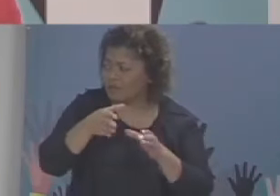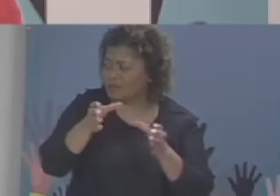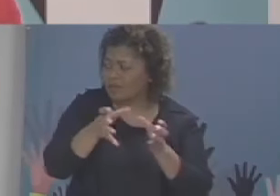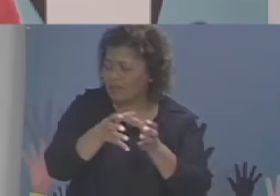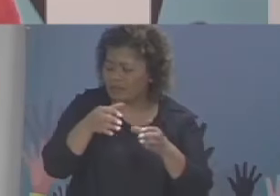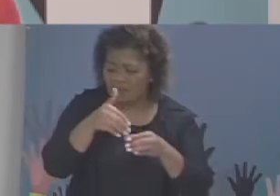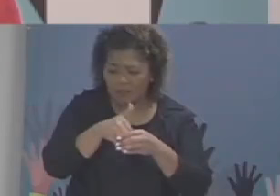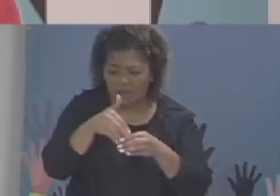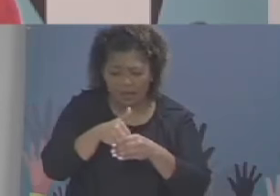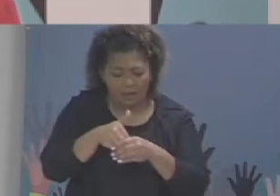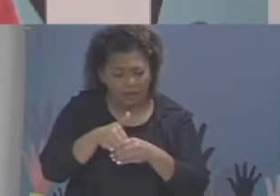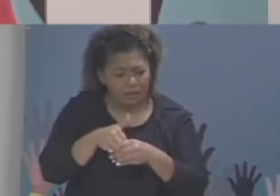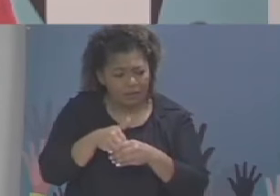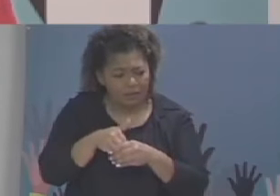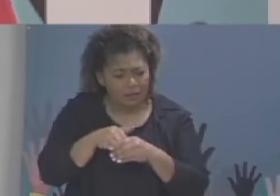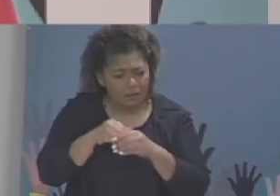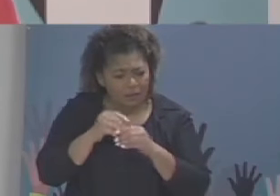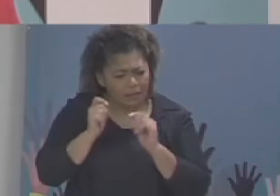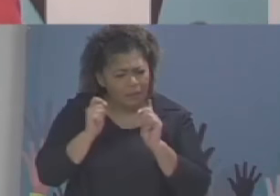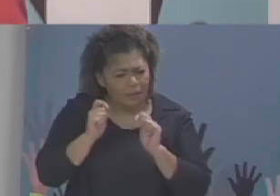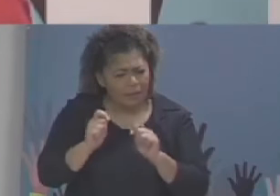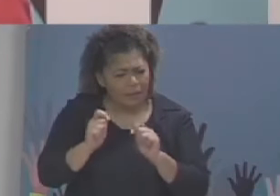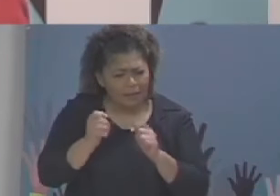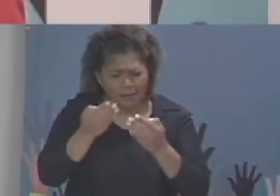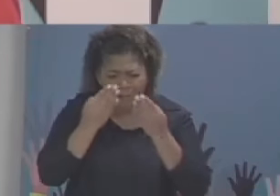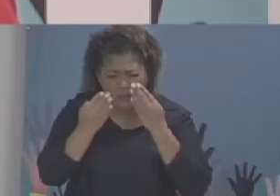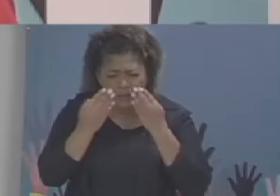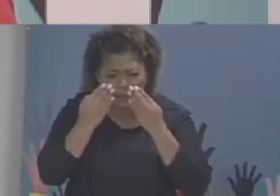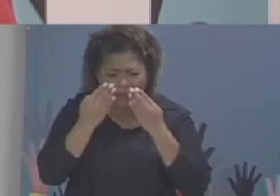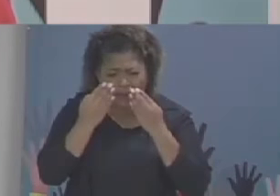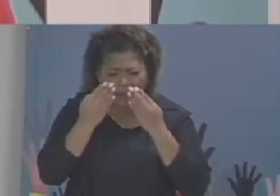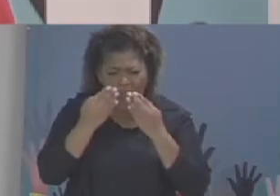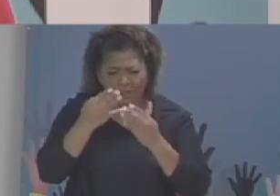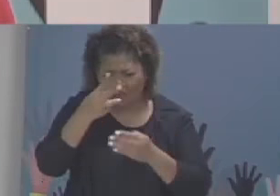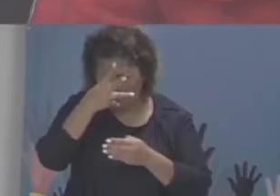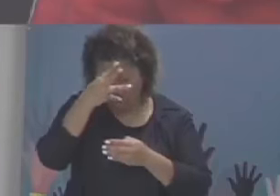né, concorrentes, entendi, para a psicologia no interior dos seus estados.